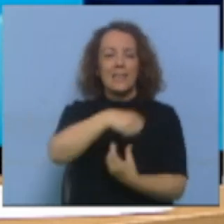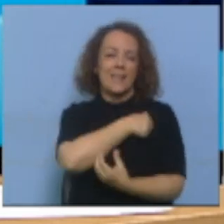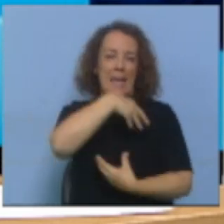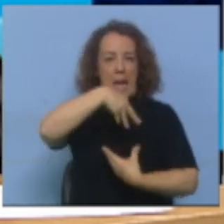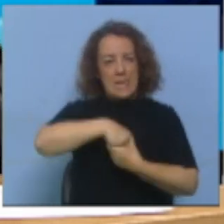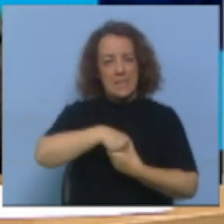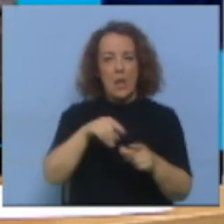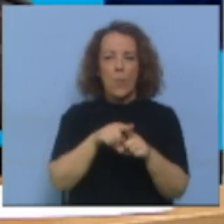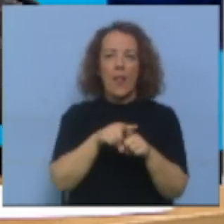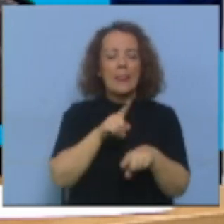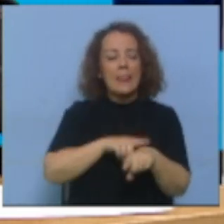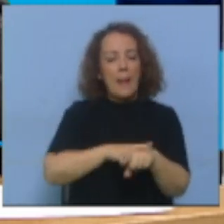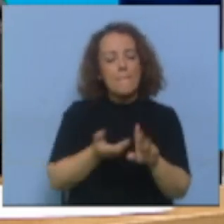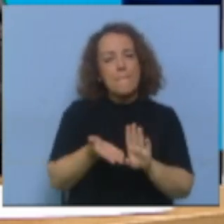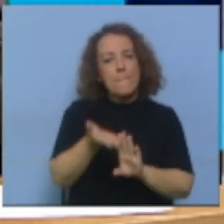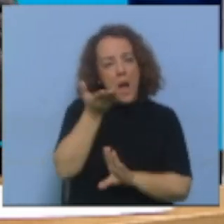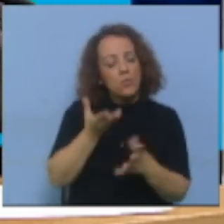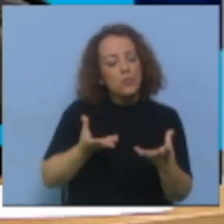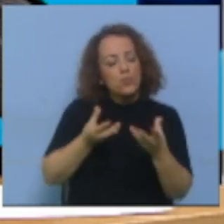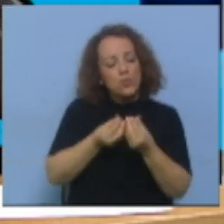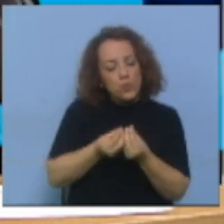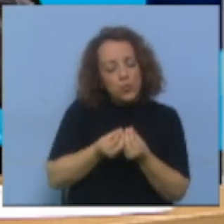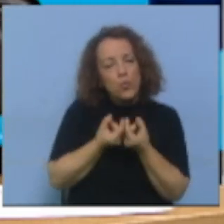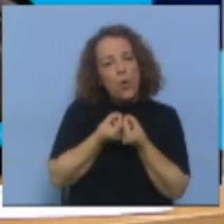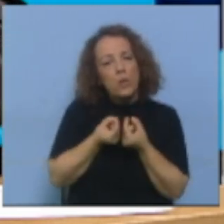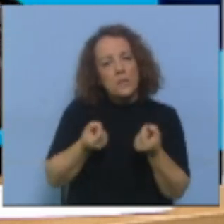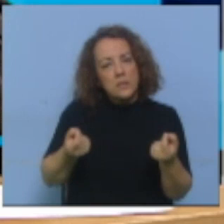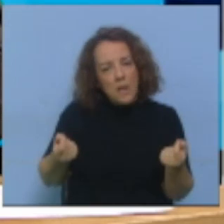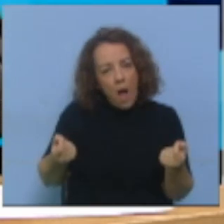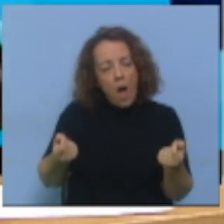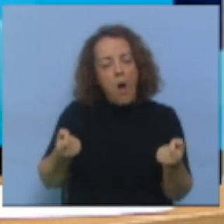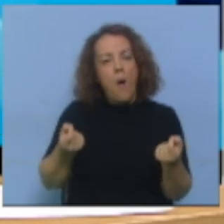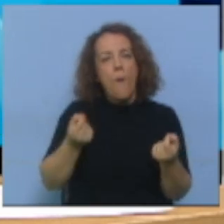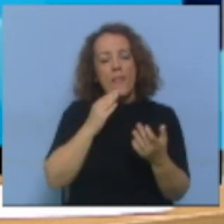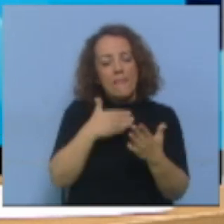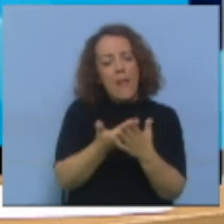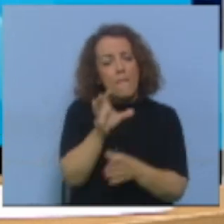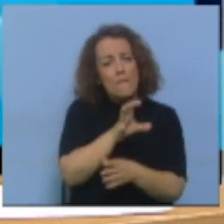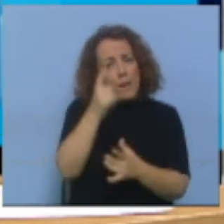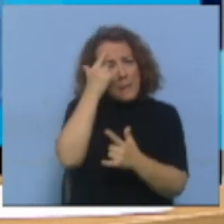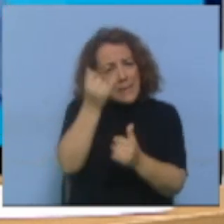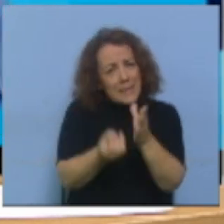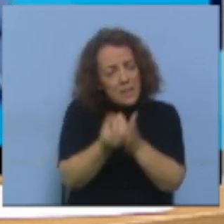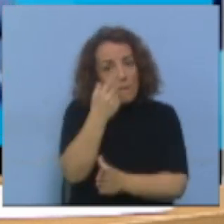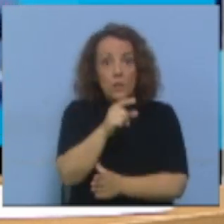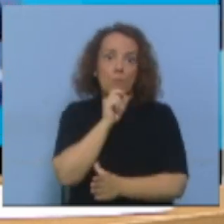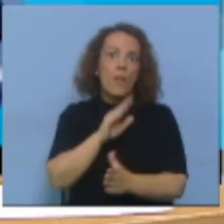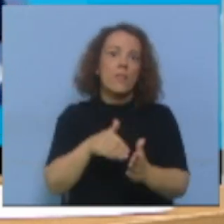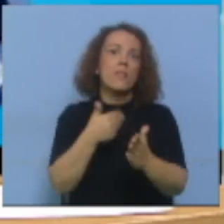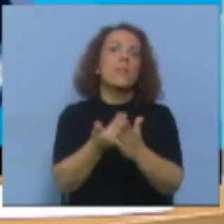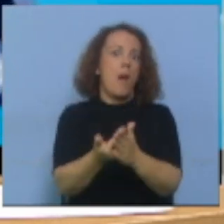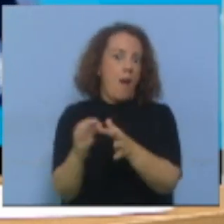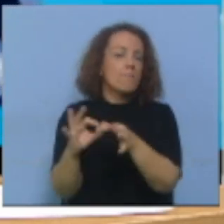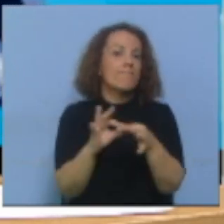de estar mais tempo em comunhão e em oração, também uma oração mais criativa, não há dúvida que é uma extraordinária